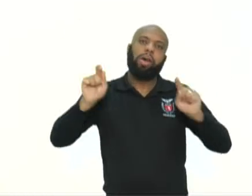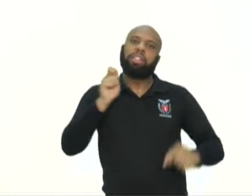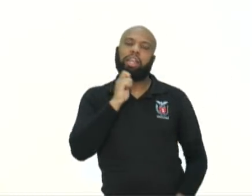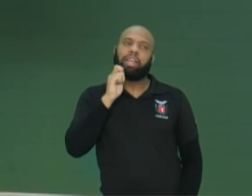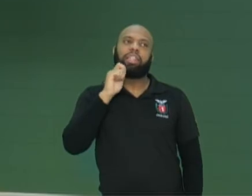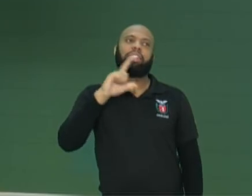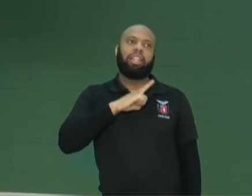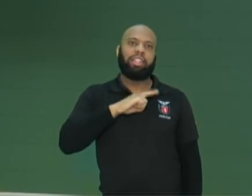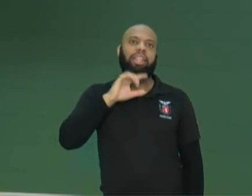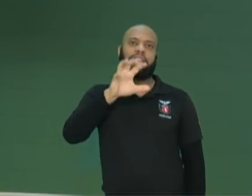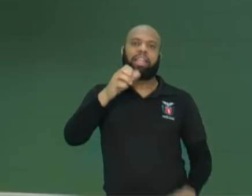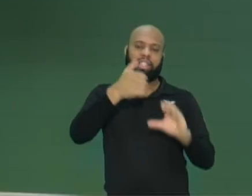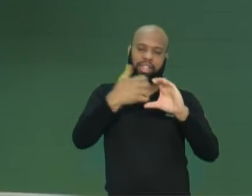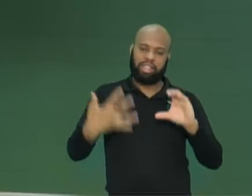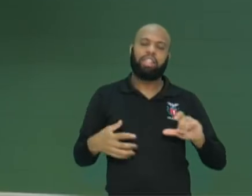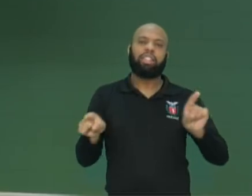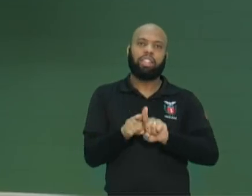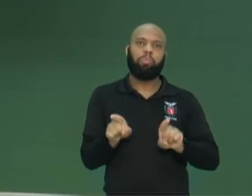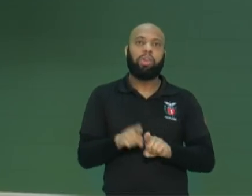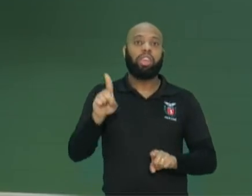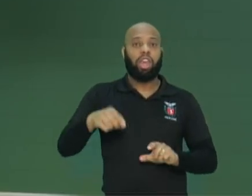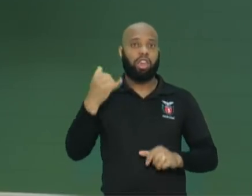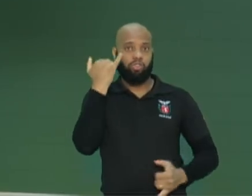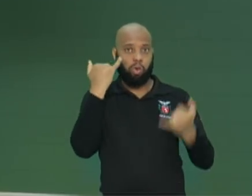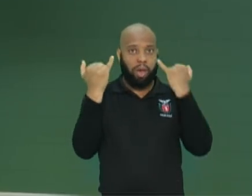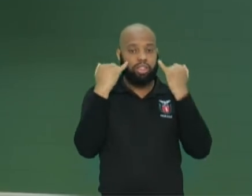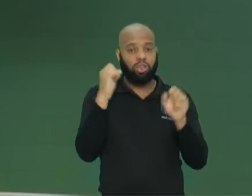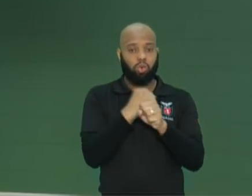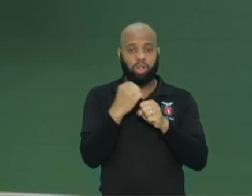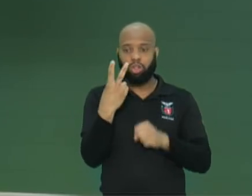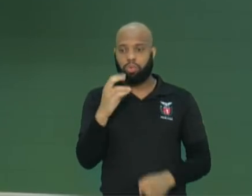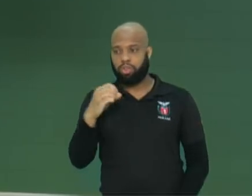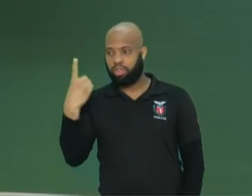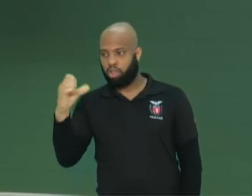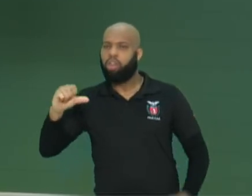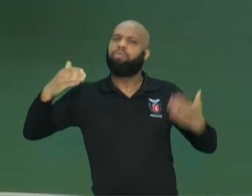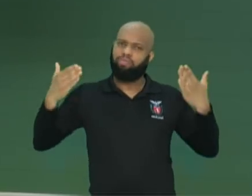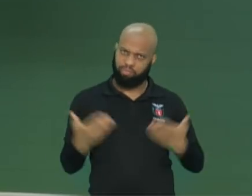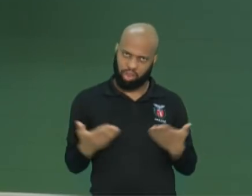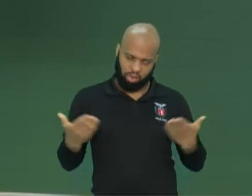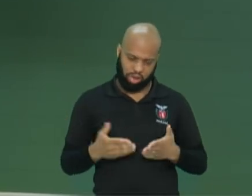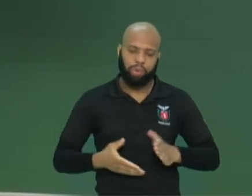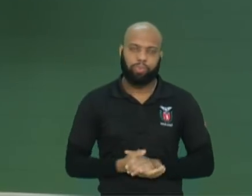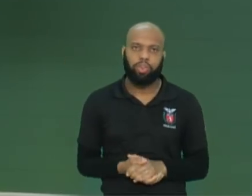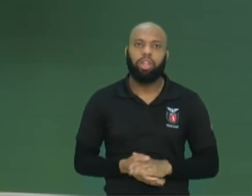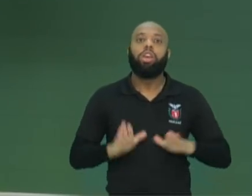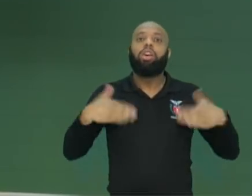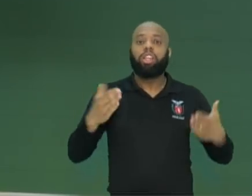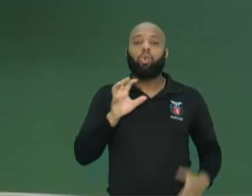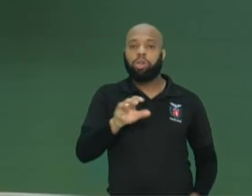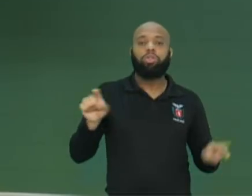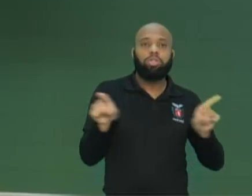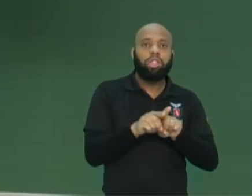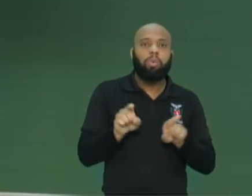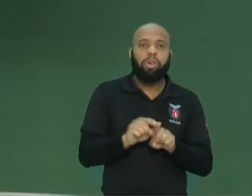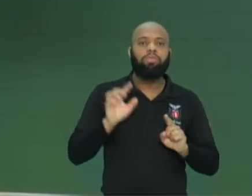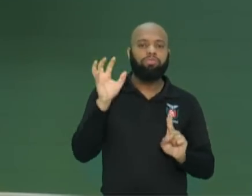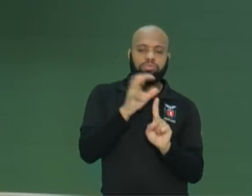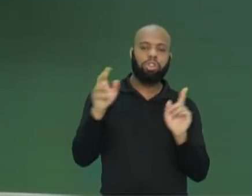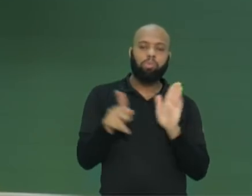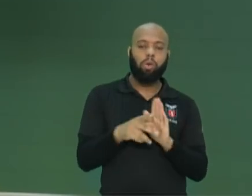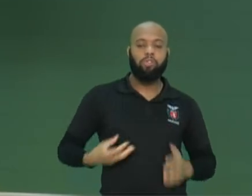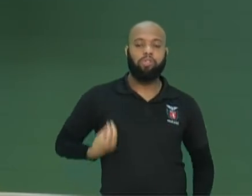nós temos essas características. Esse é um dado de 2019, então ele é bem recente, tá? Então, isso também influencia na qualidade de